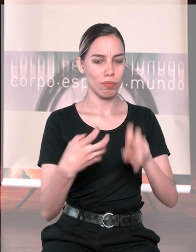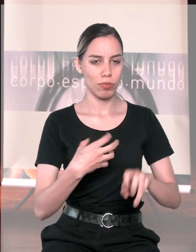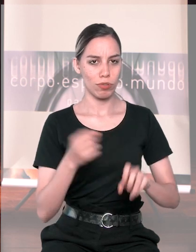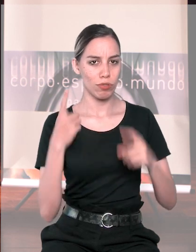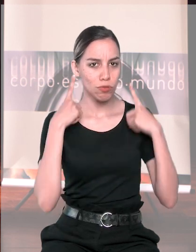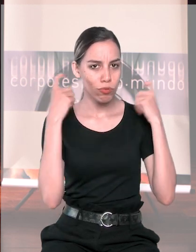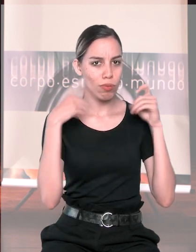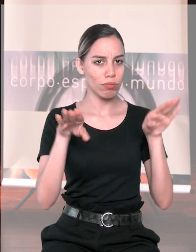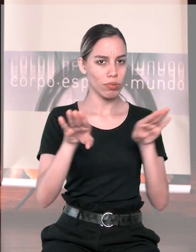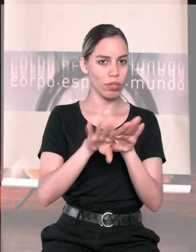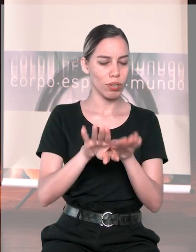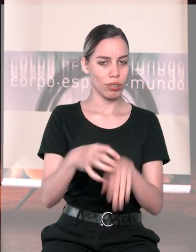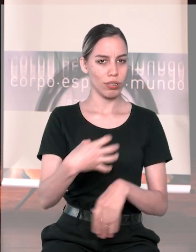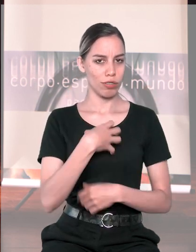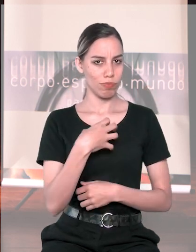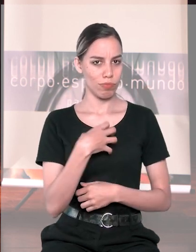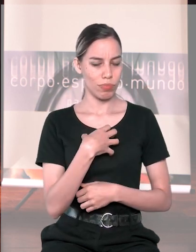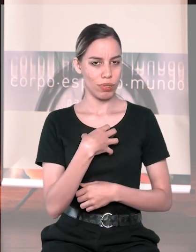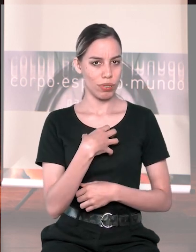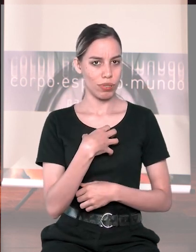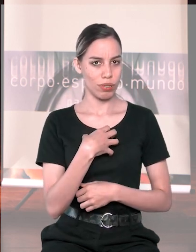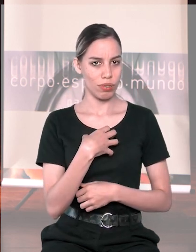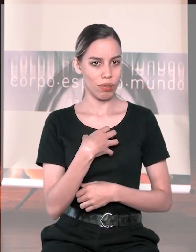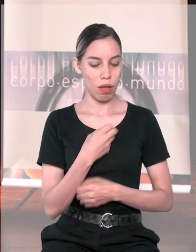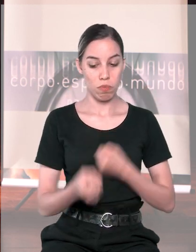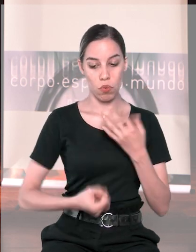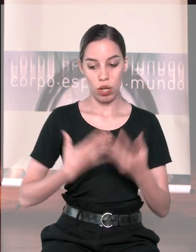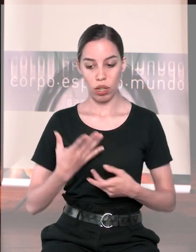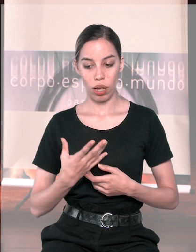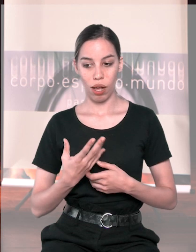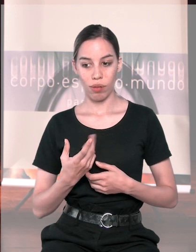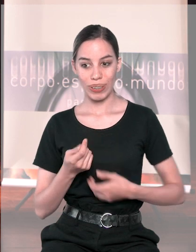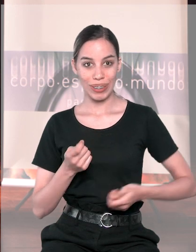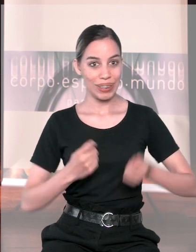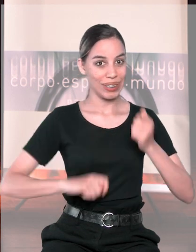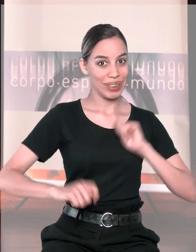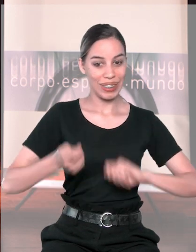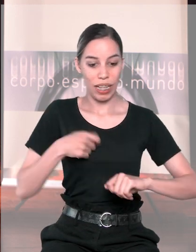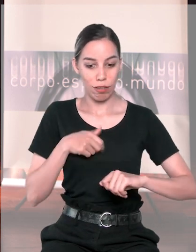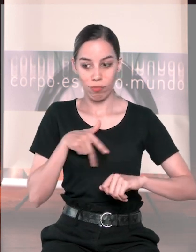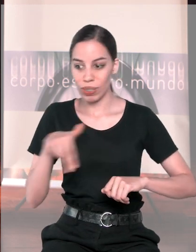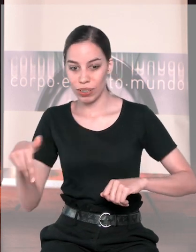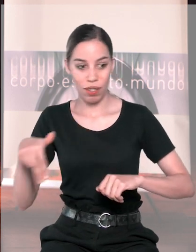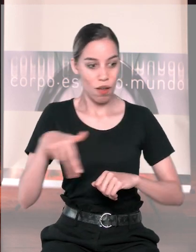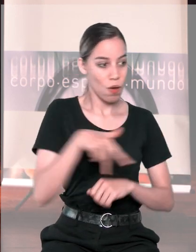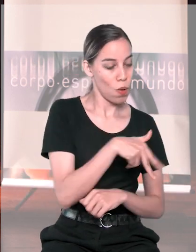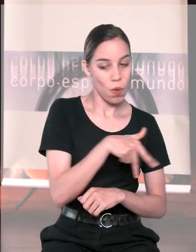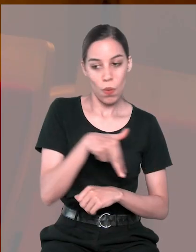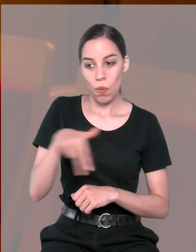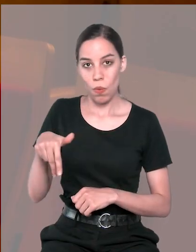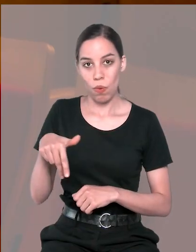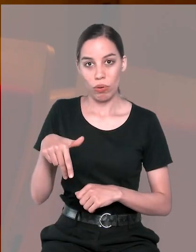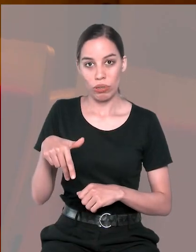sentido. A poesia é uma hesitação, é você caminhar entre um lado e o outro, é você estar numa